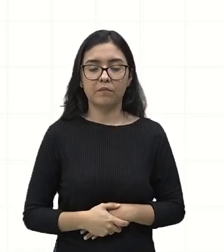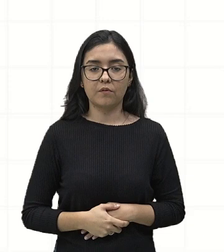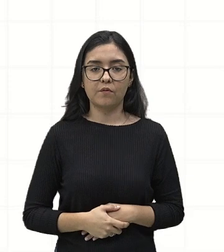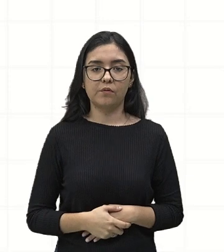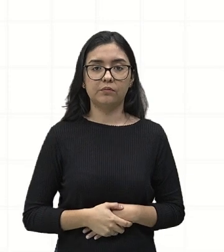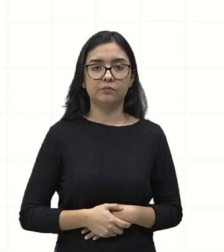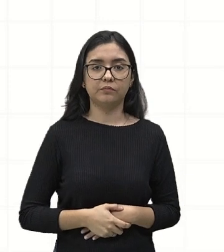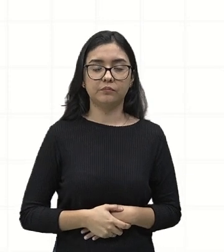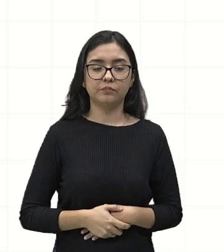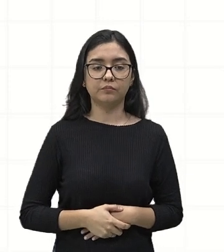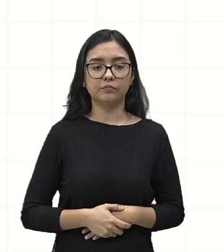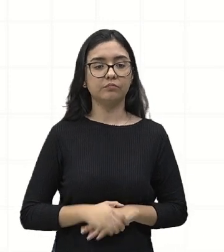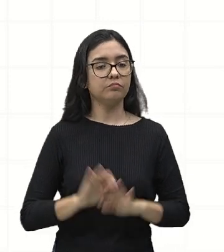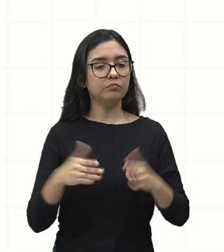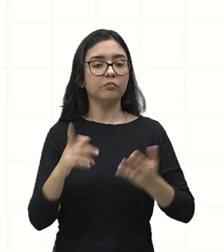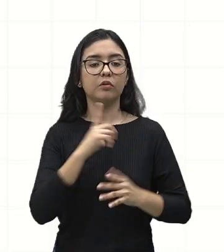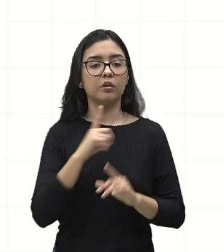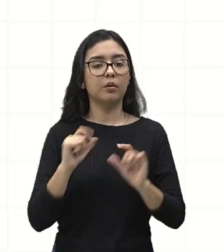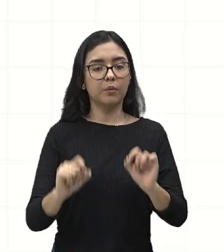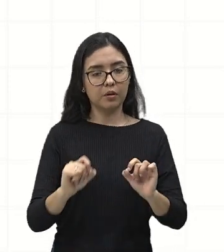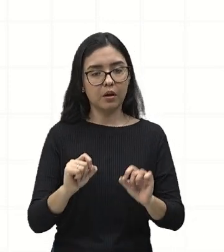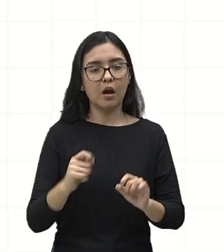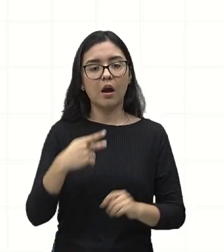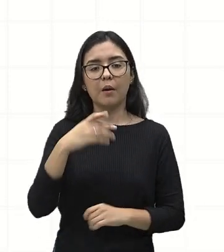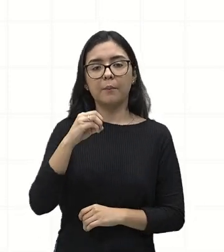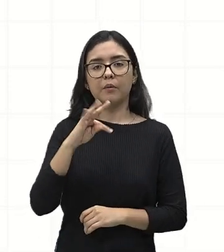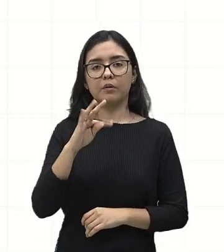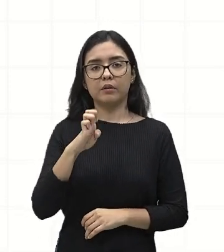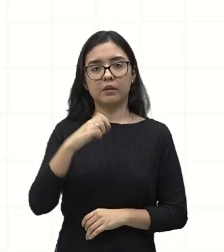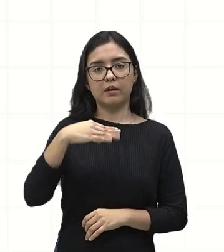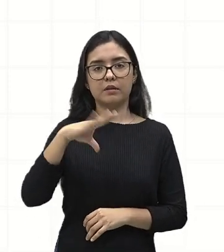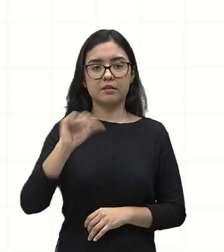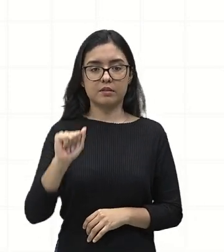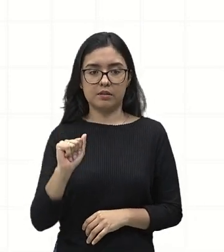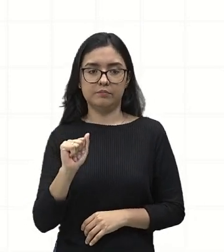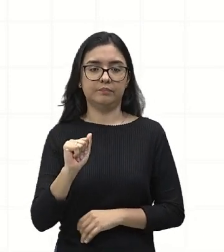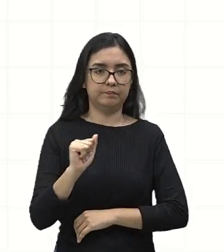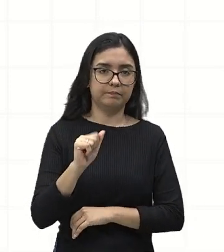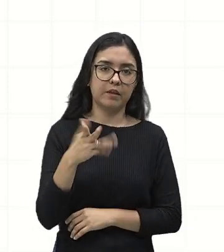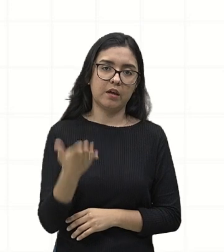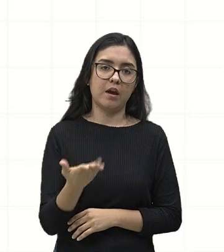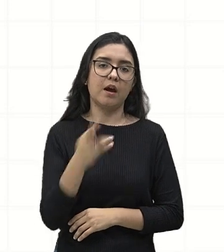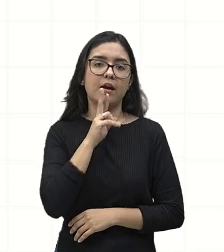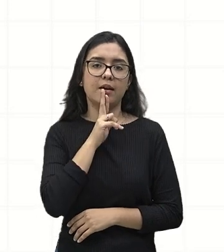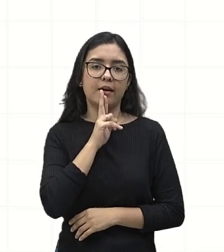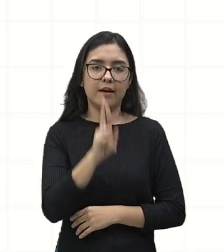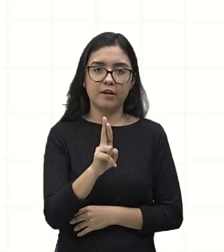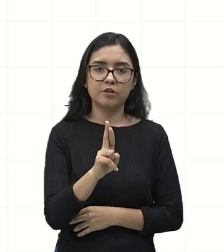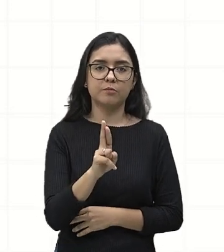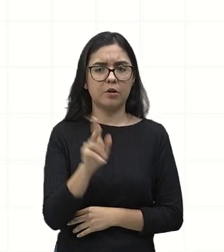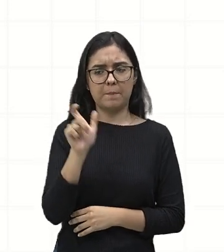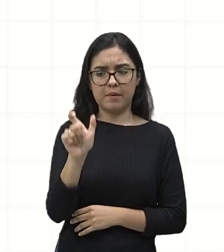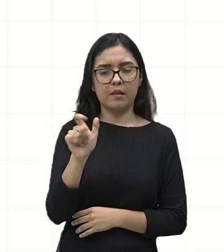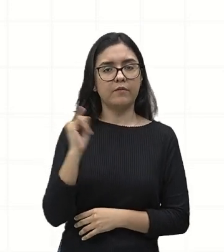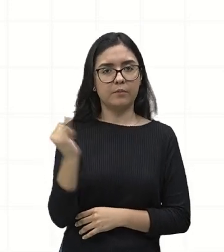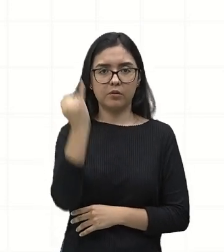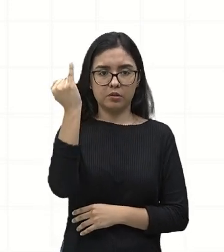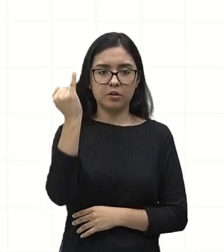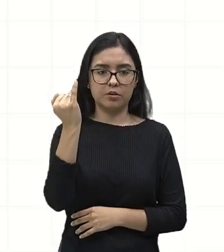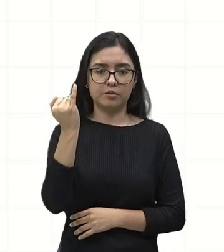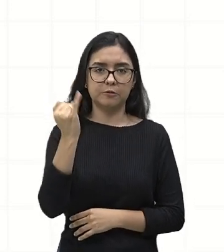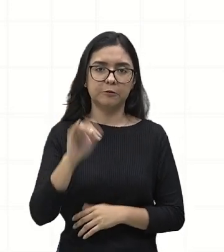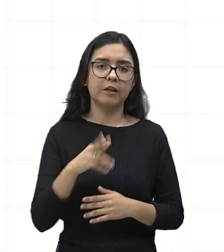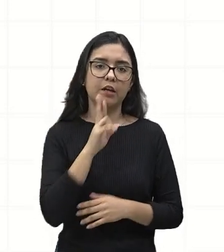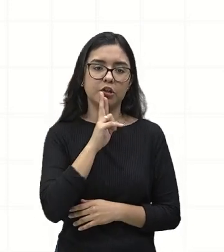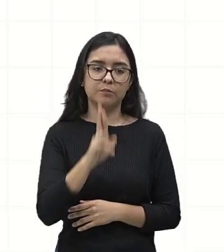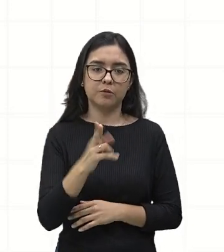Tá? Então, aqui nós temos então a nossa potência, uma palavra muito importante, né? Temos